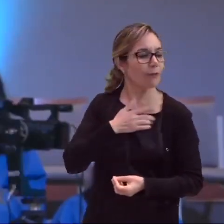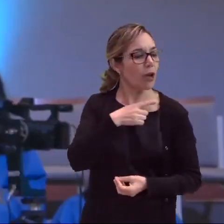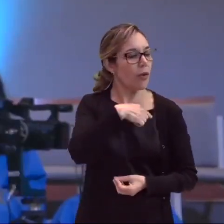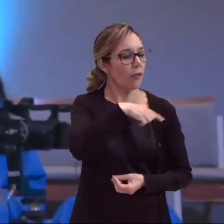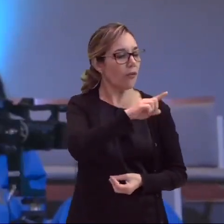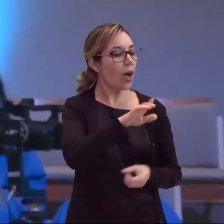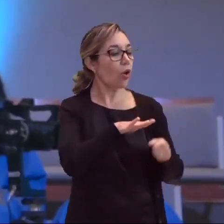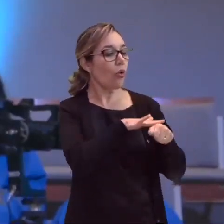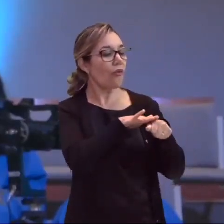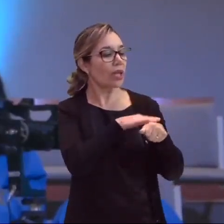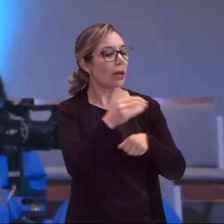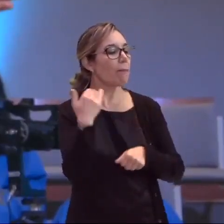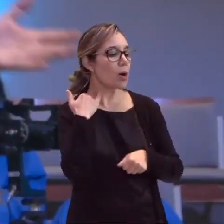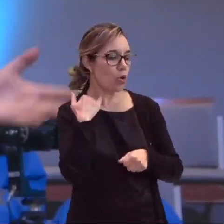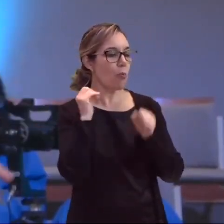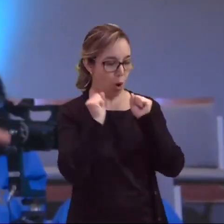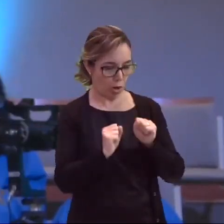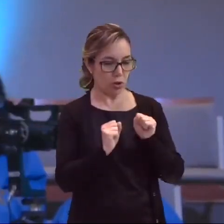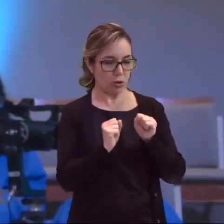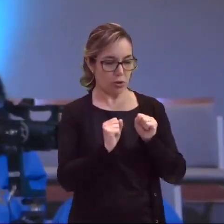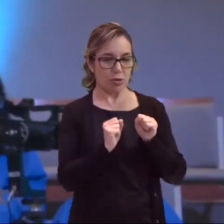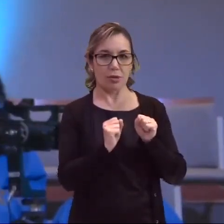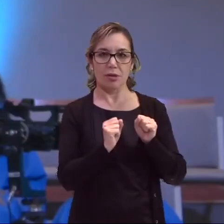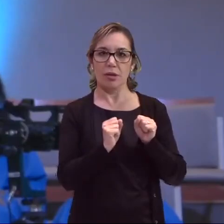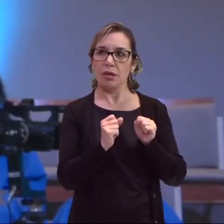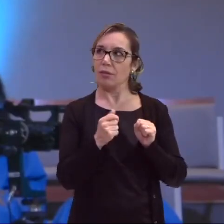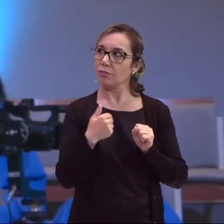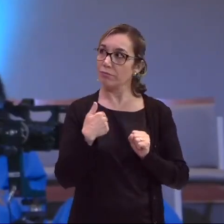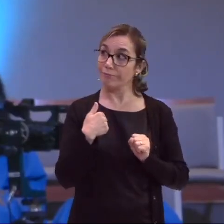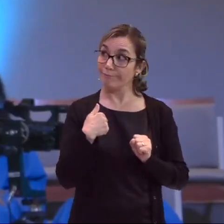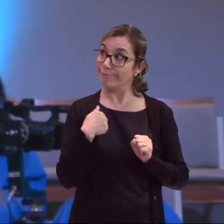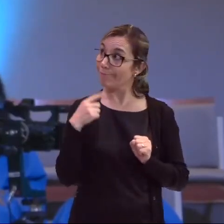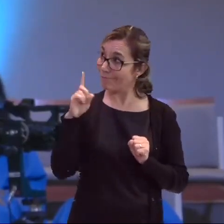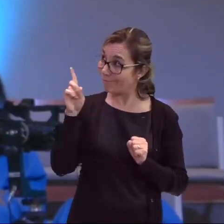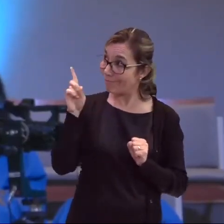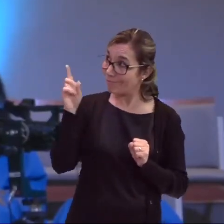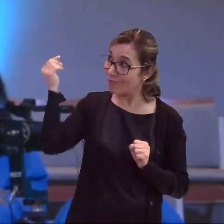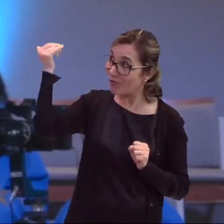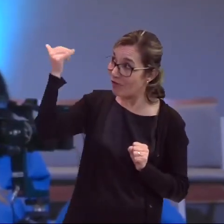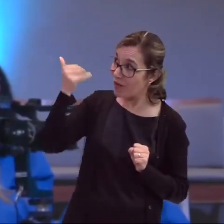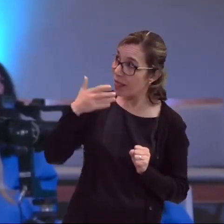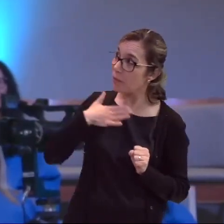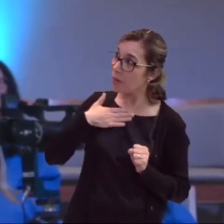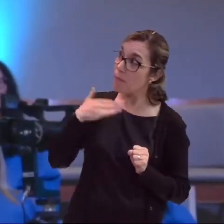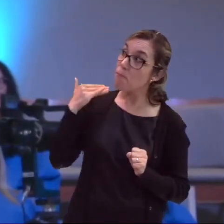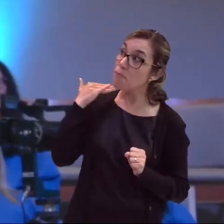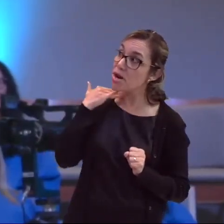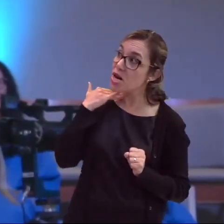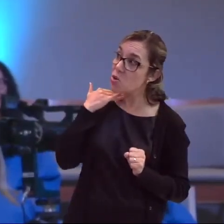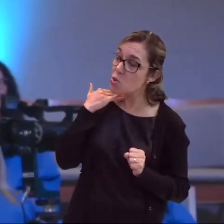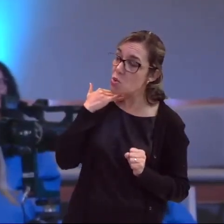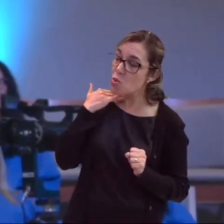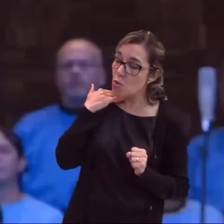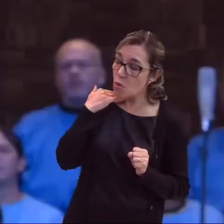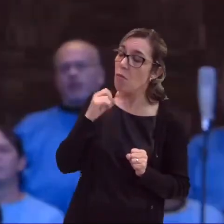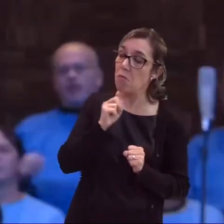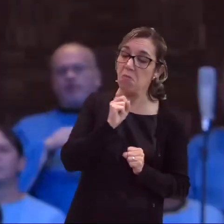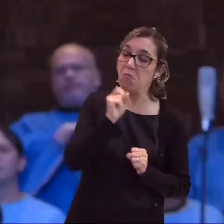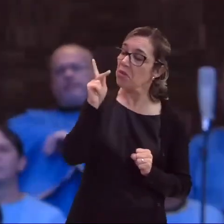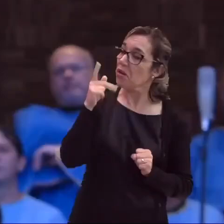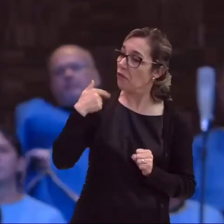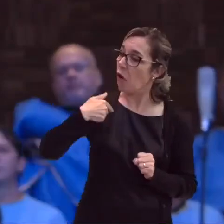porque a gente foi pedir empréstimo prender porque nem banco emprestava para a igreja mas da Graça de Deus aí falou no vai que eu vou abençoar